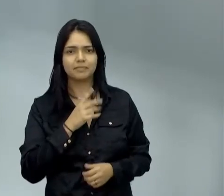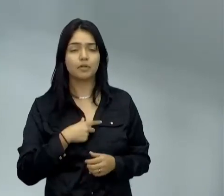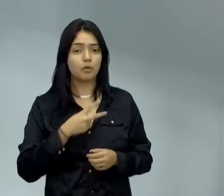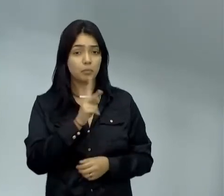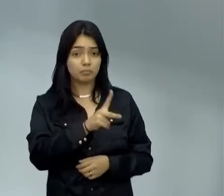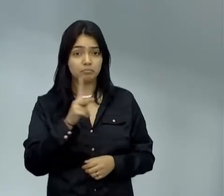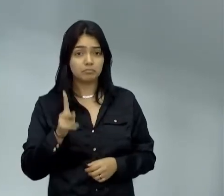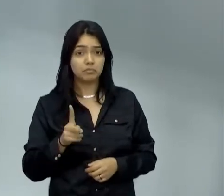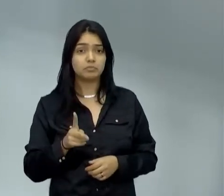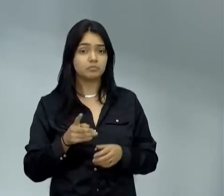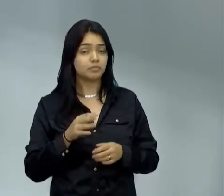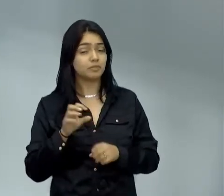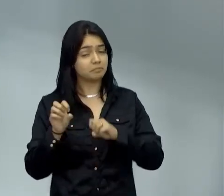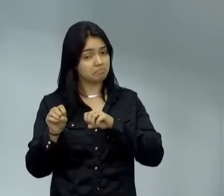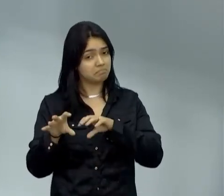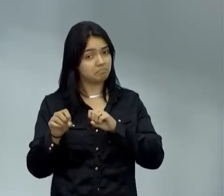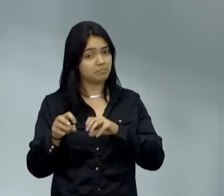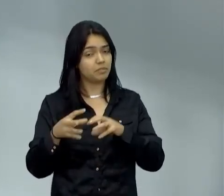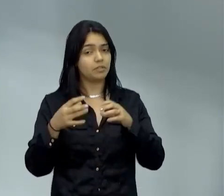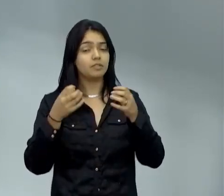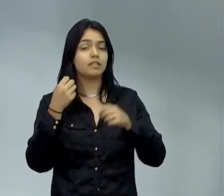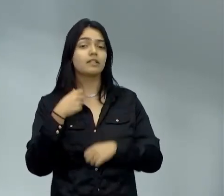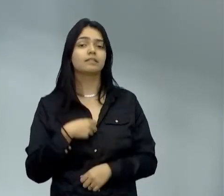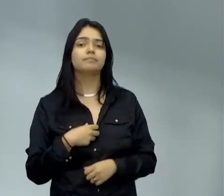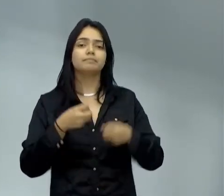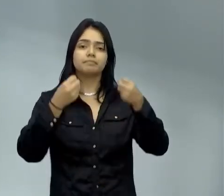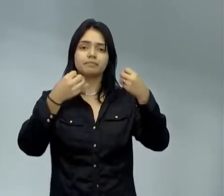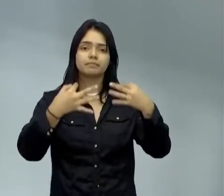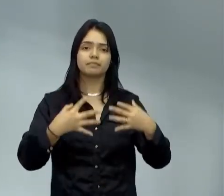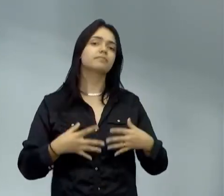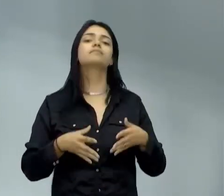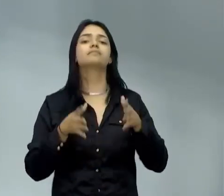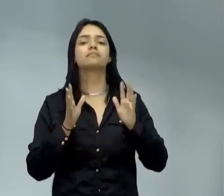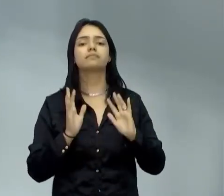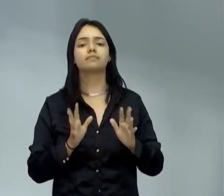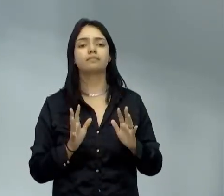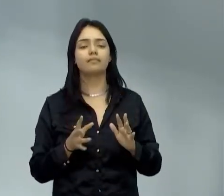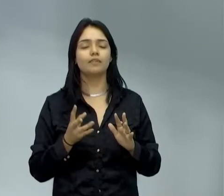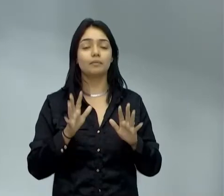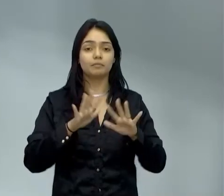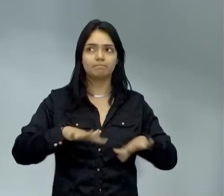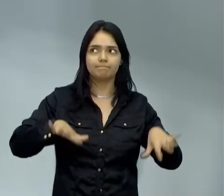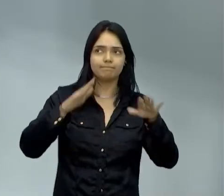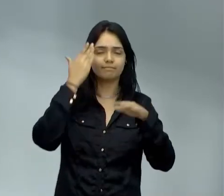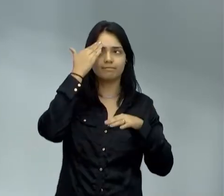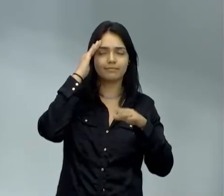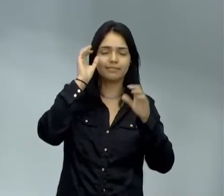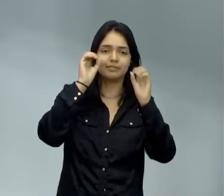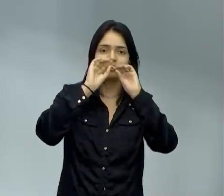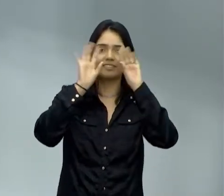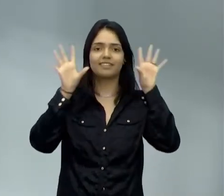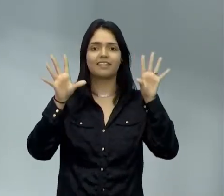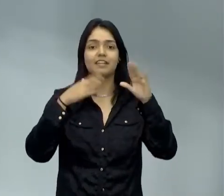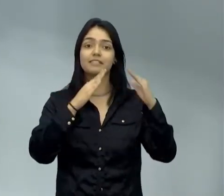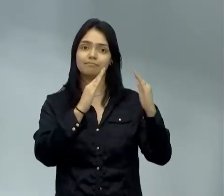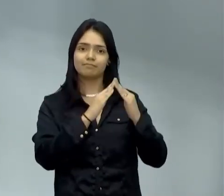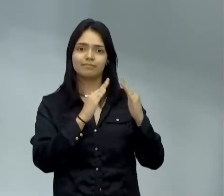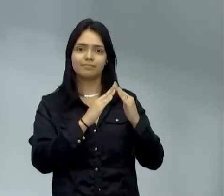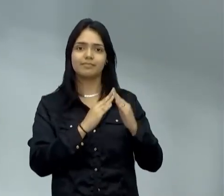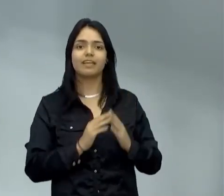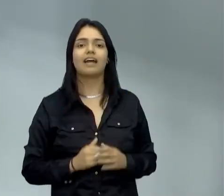professor Alcides, né, de História, dando para vocês aí um panorama geral a respeito dos Habsburgos e principalmente